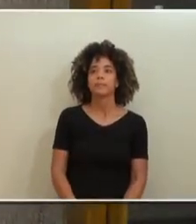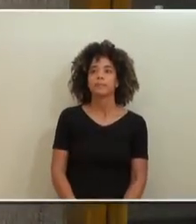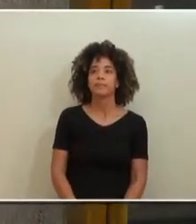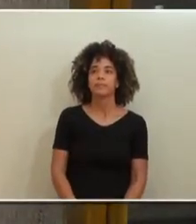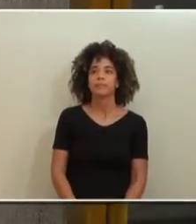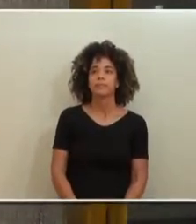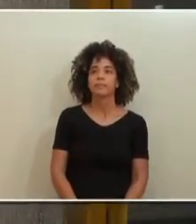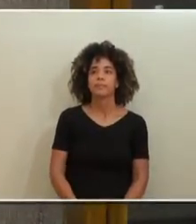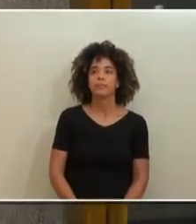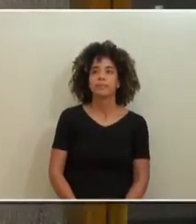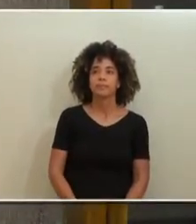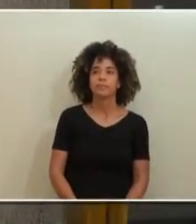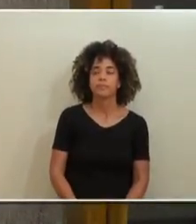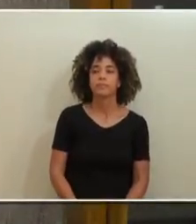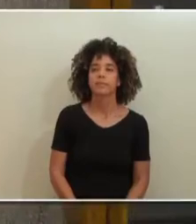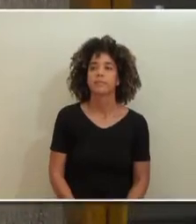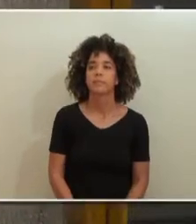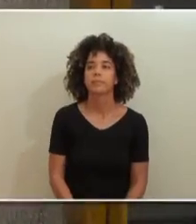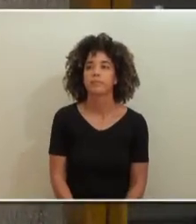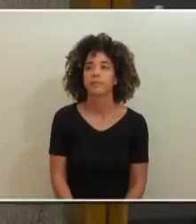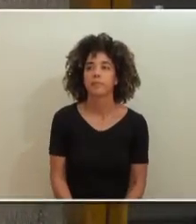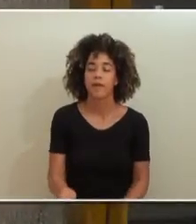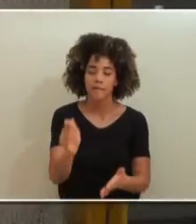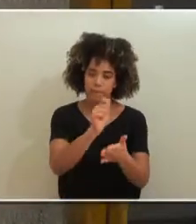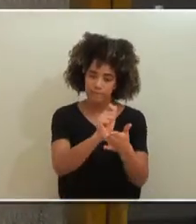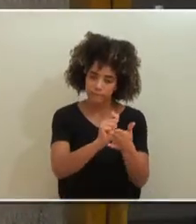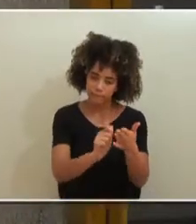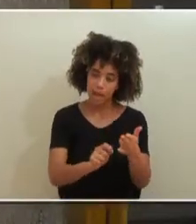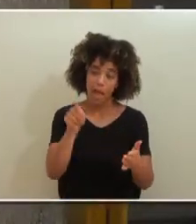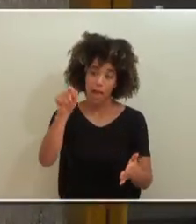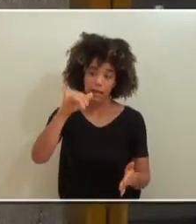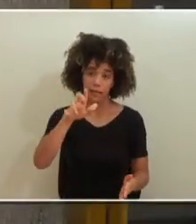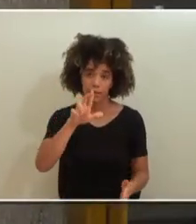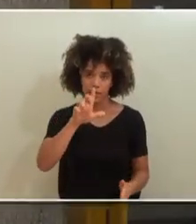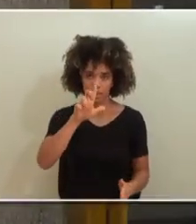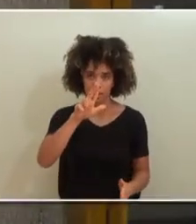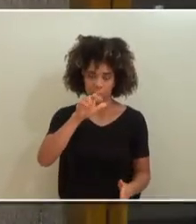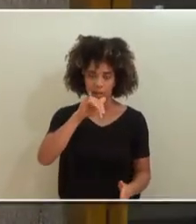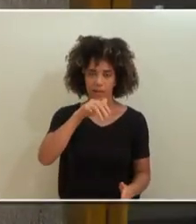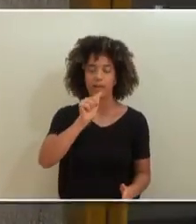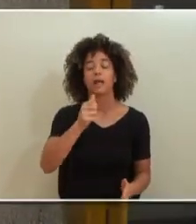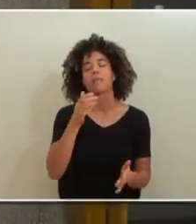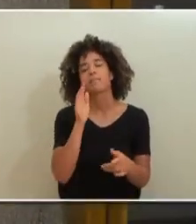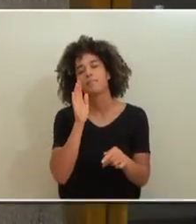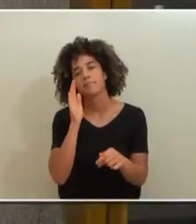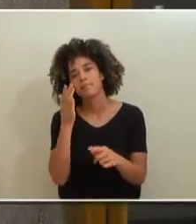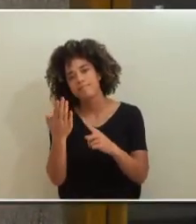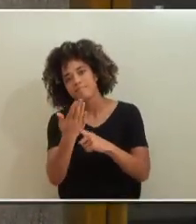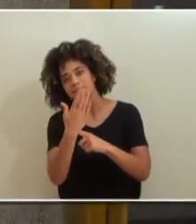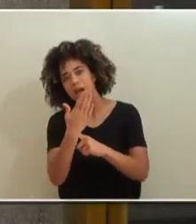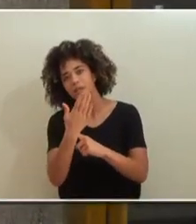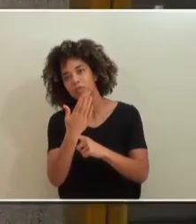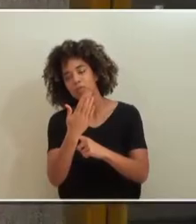mãozinha. Vamos lá, Sidão, vamos escrever. Mas eu não sei escrever, Ju. Não, escreve assim, ó. Foi ou não foi, Ju?